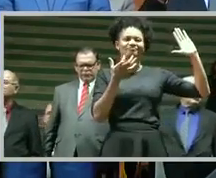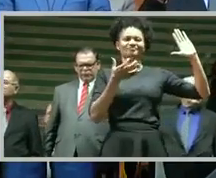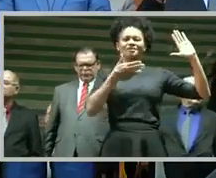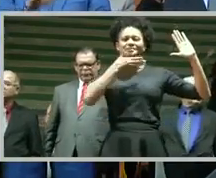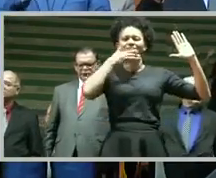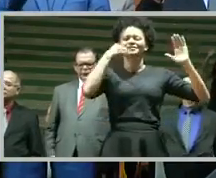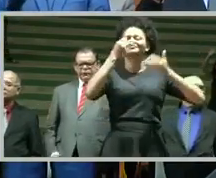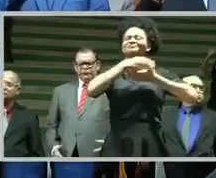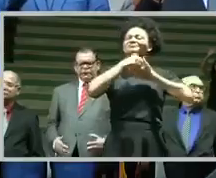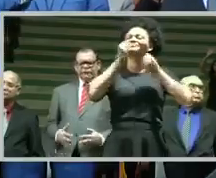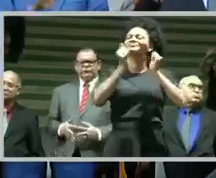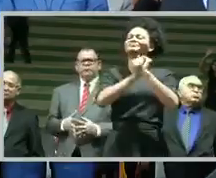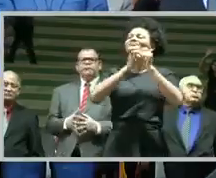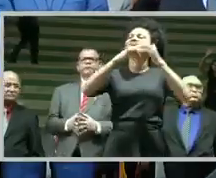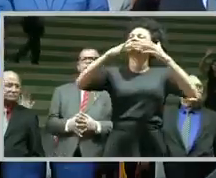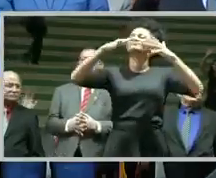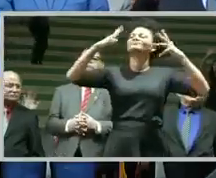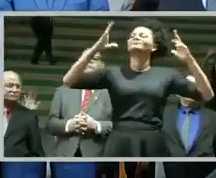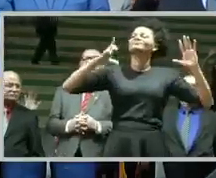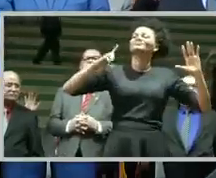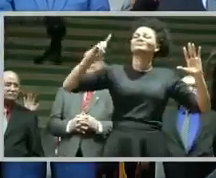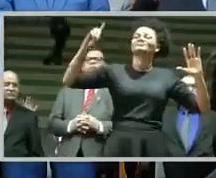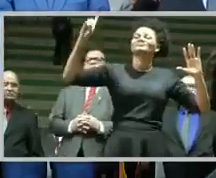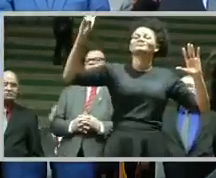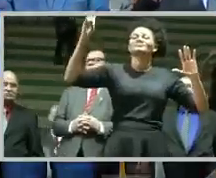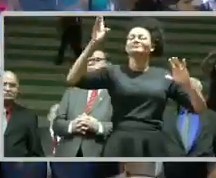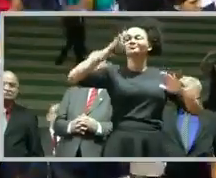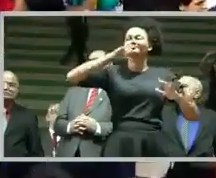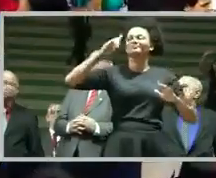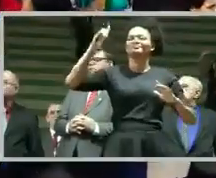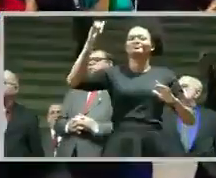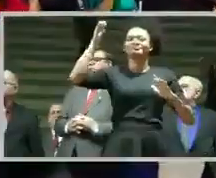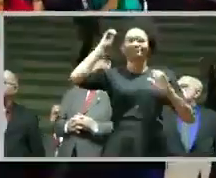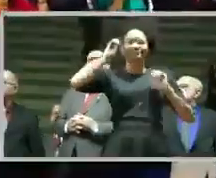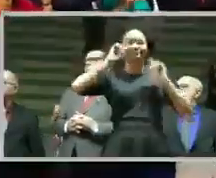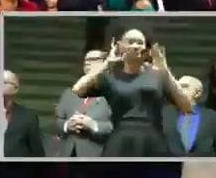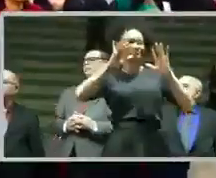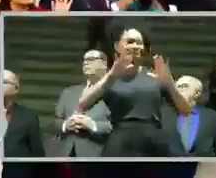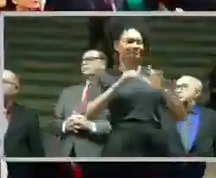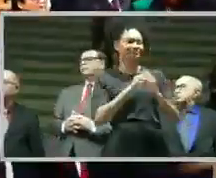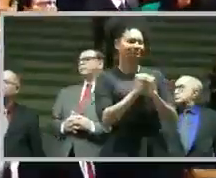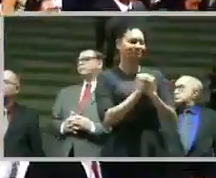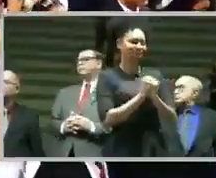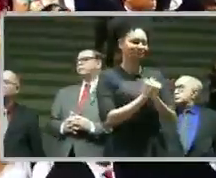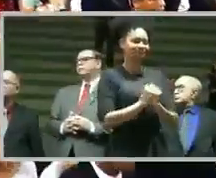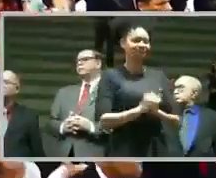melhor, glória a Deus, que você pode. Que Deus em Cristo nos abençoe. Amém.